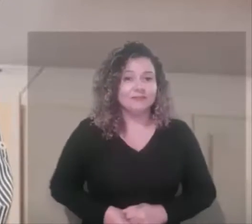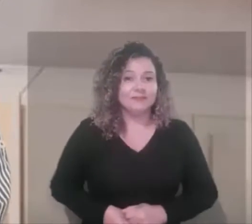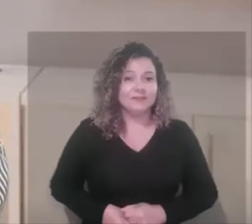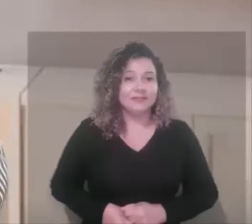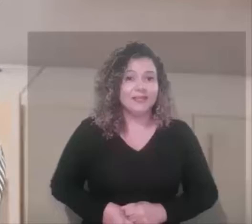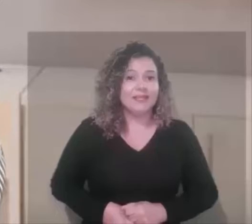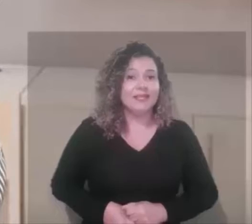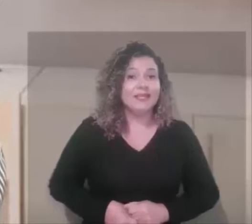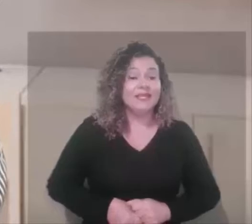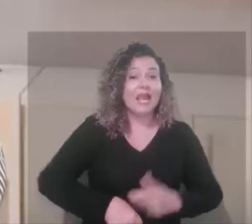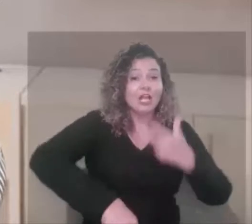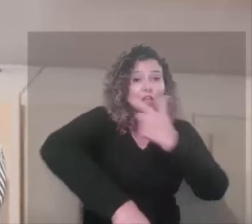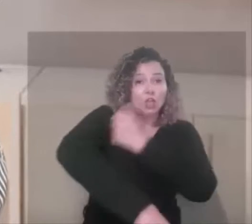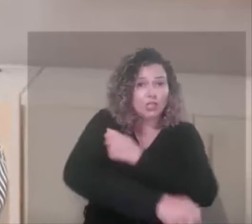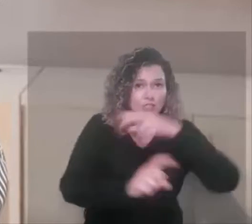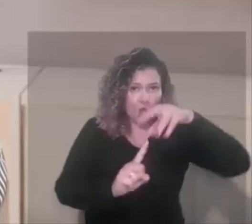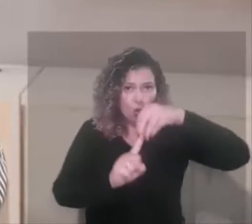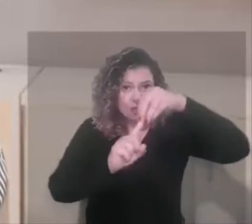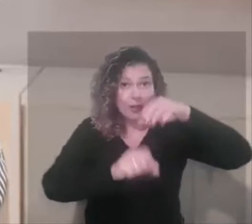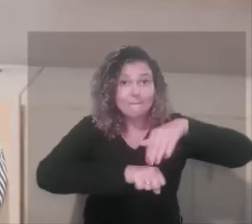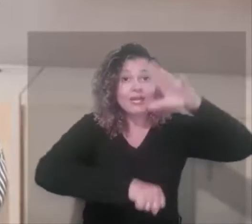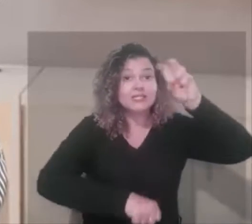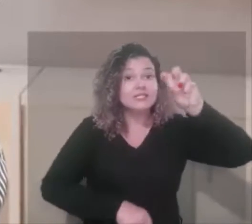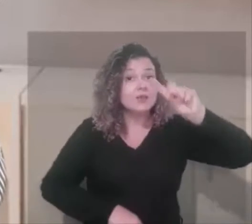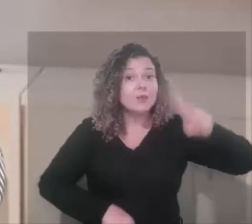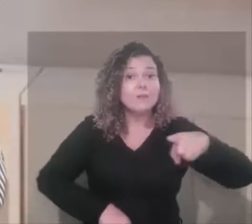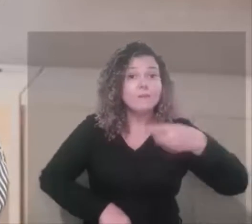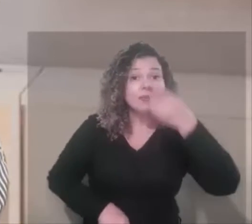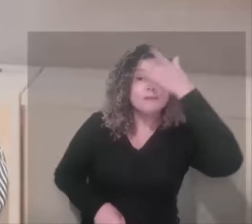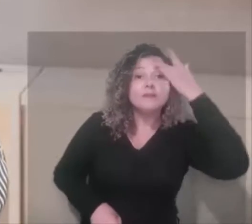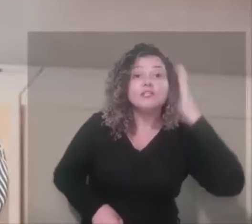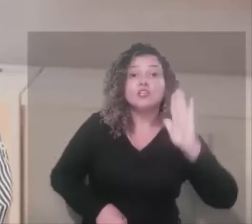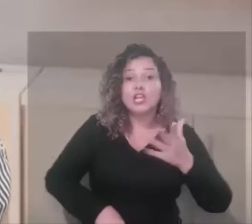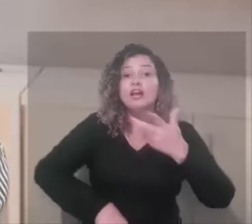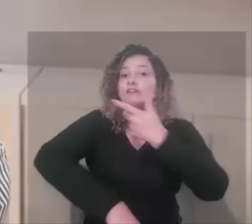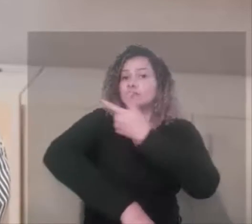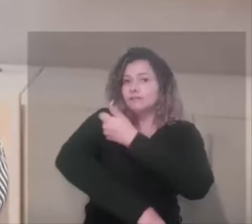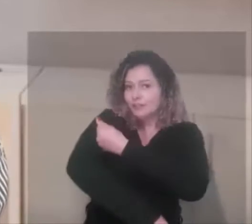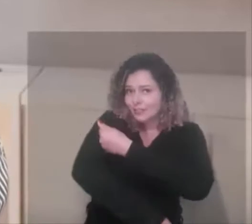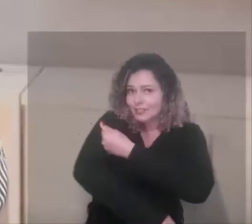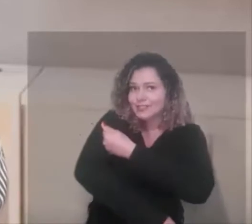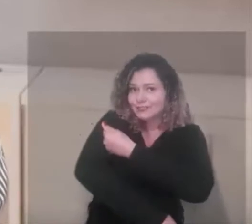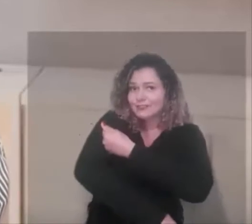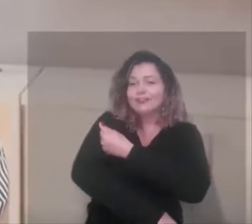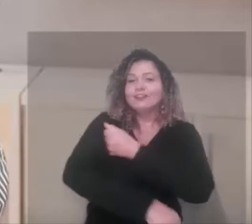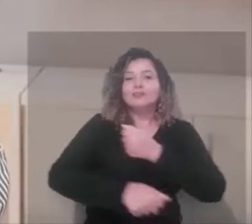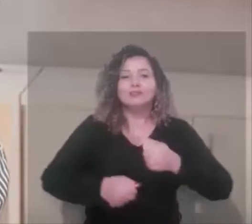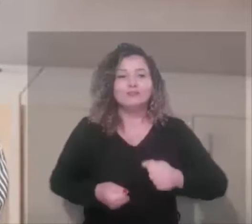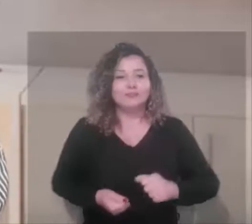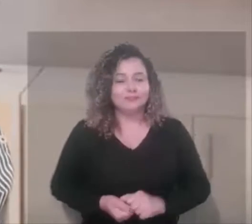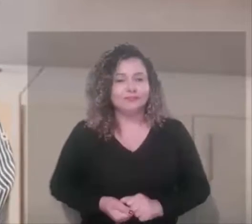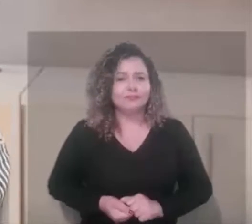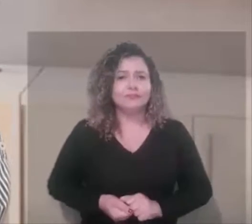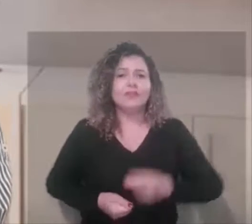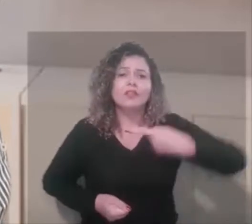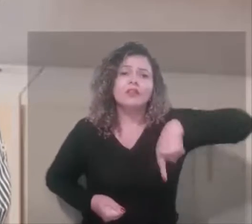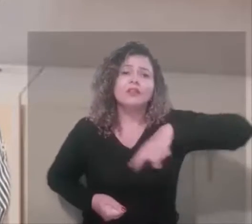pessoas e a dose única em 5.559 pessoas. Ao todo, somando segunda dose e dose